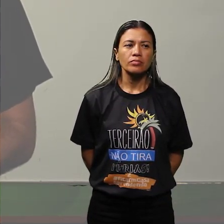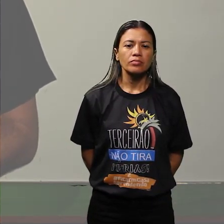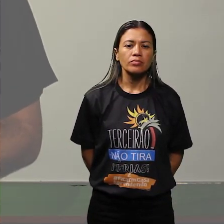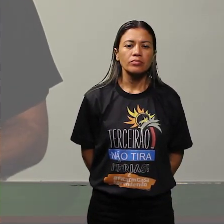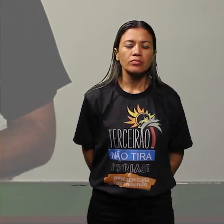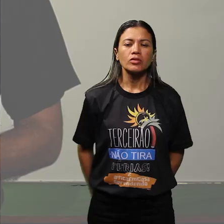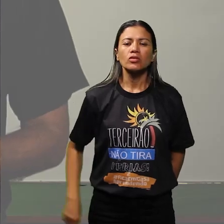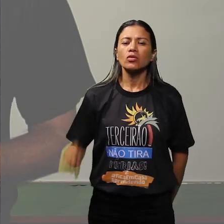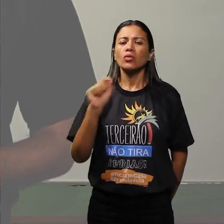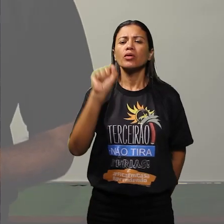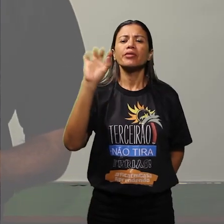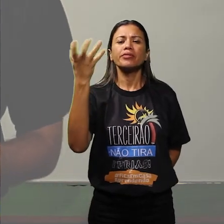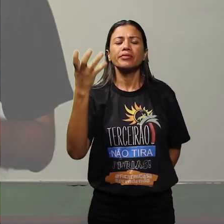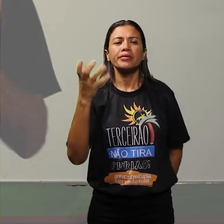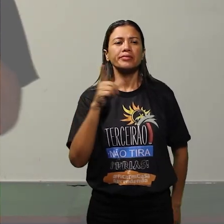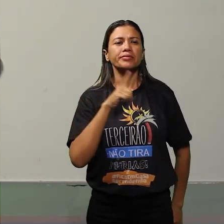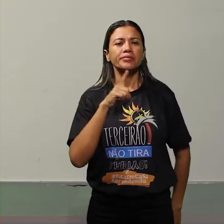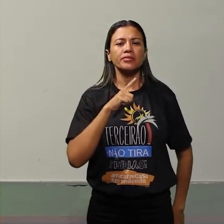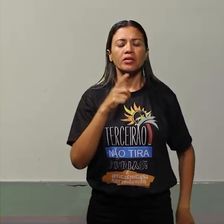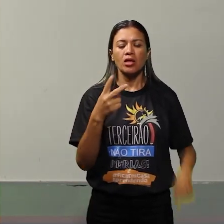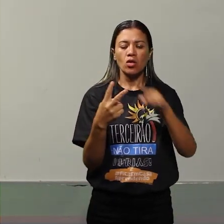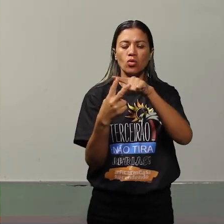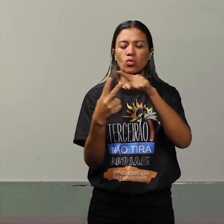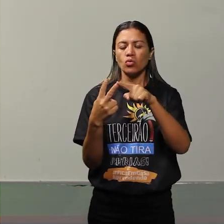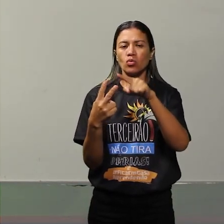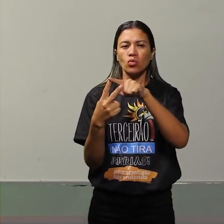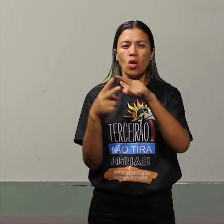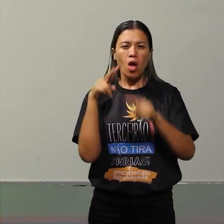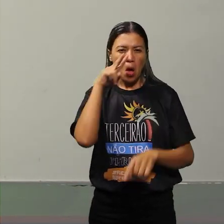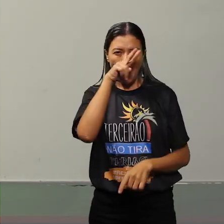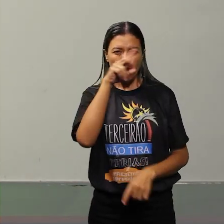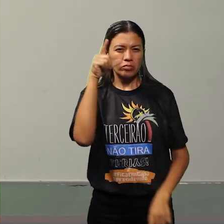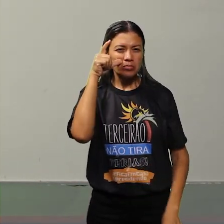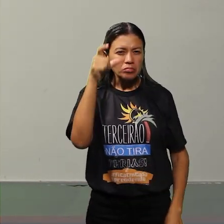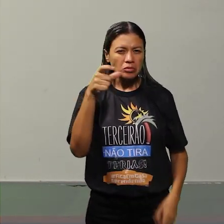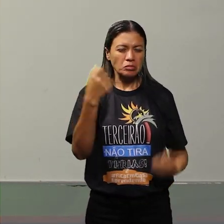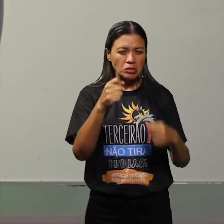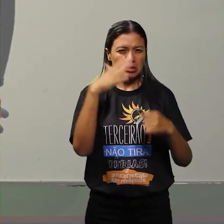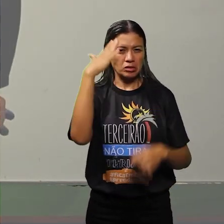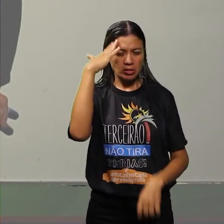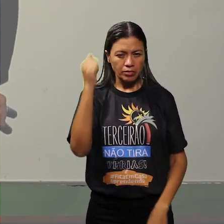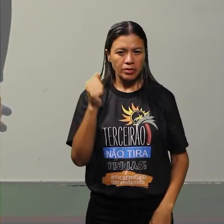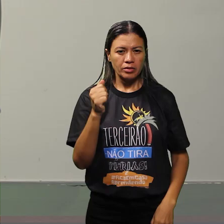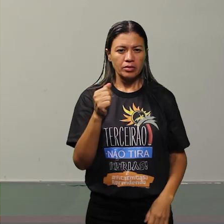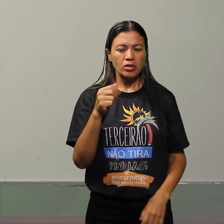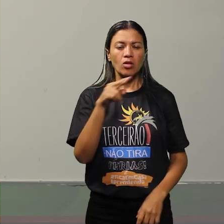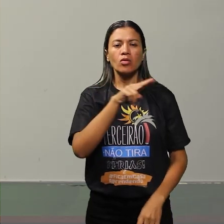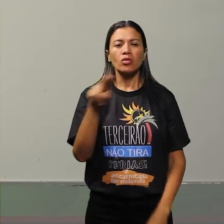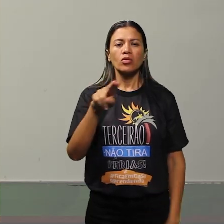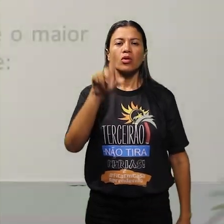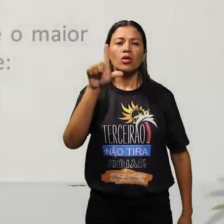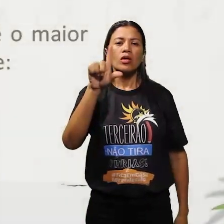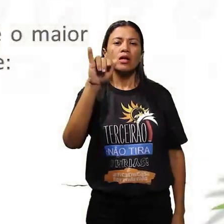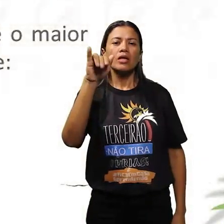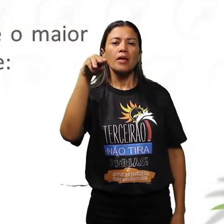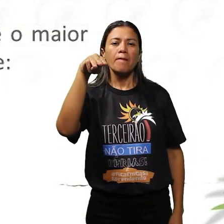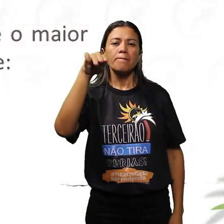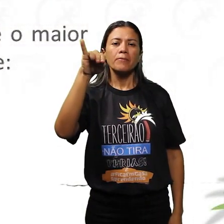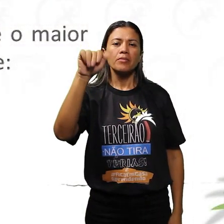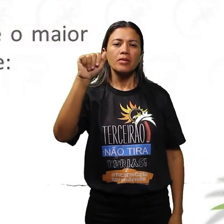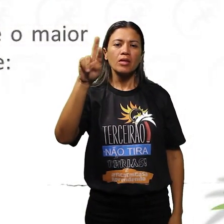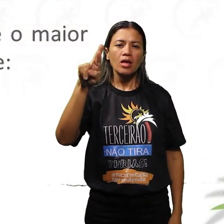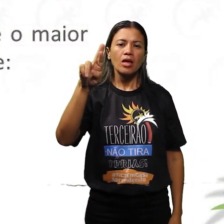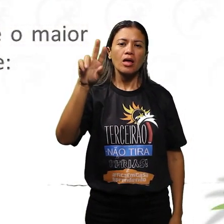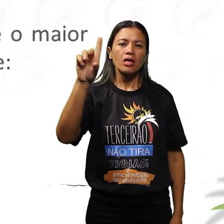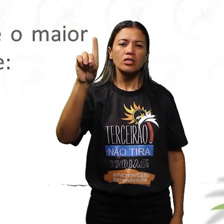Bem, aí o que acontece? Existem duas intensidades interessantes que vocês precisam saber. A gente chama de limiar de audibilidade